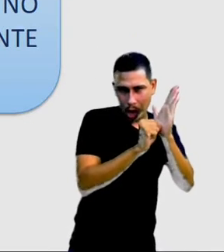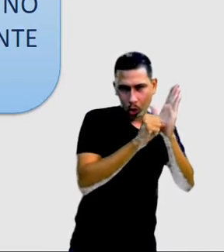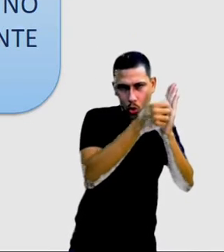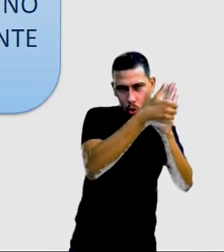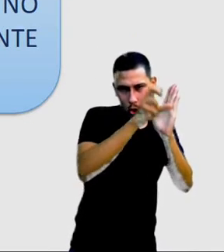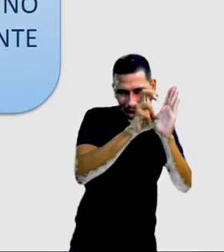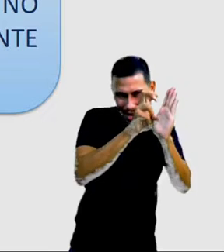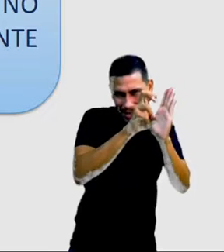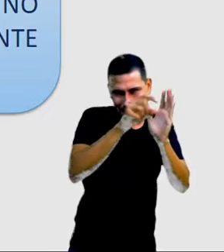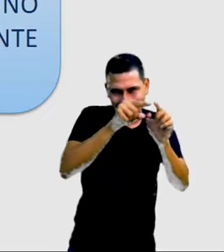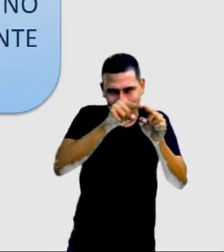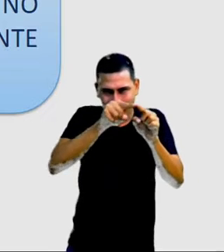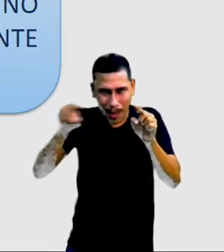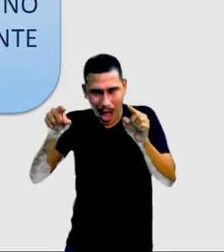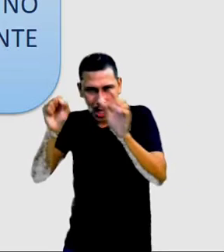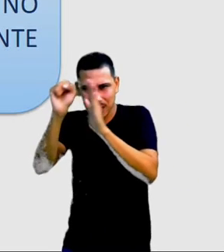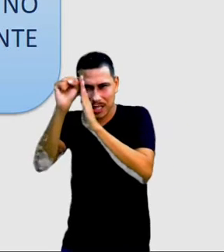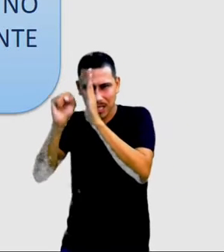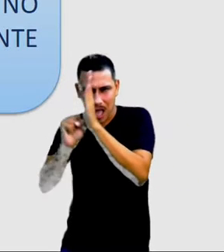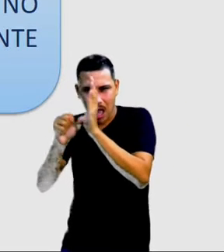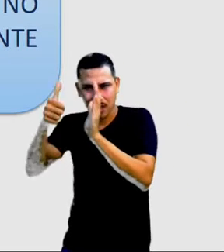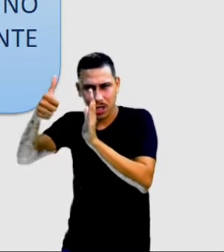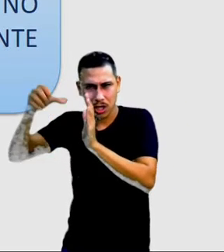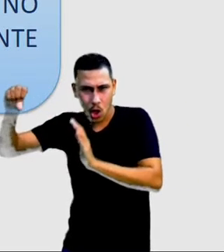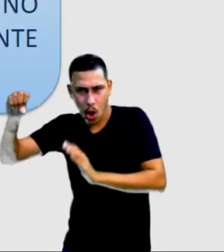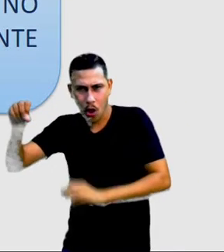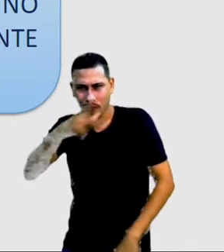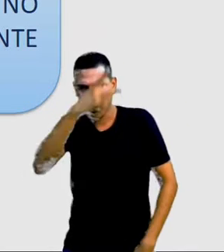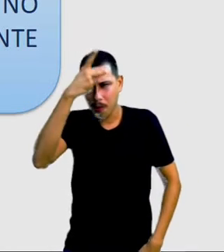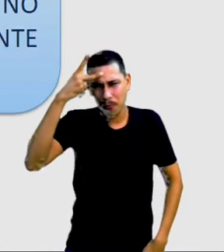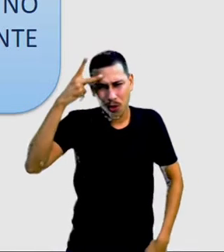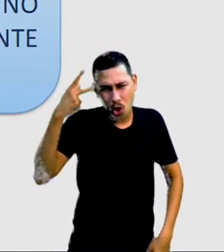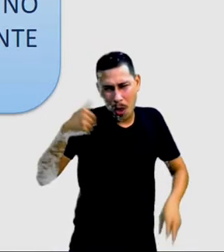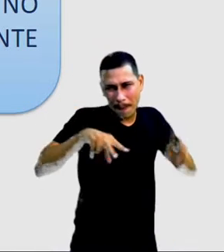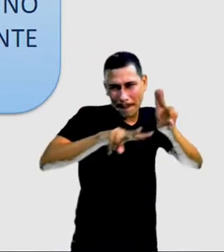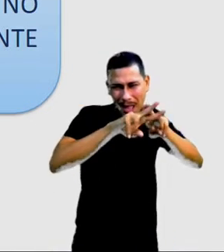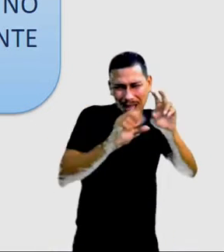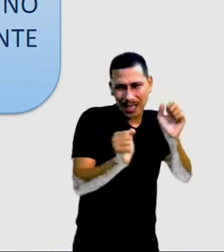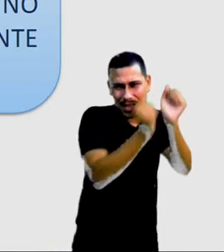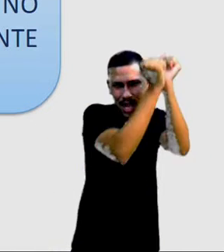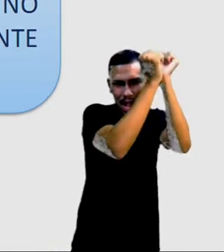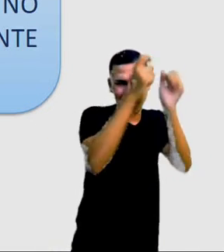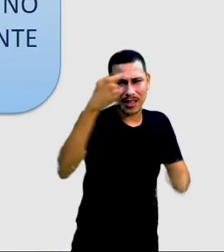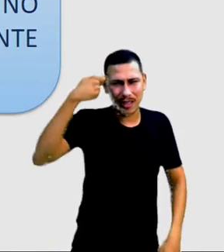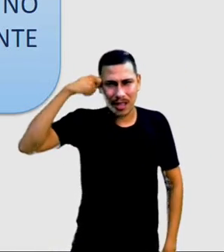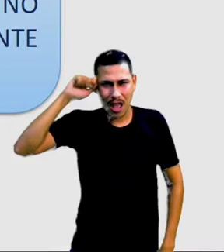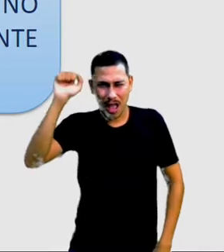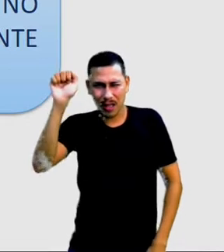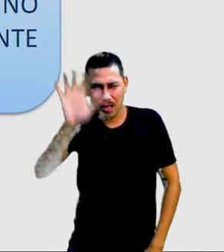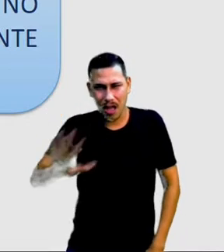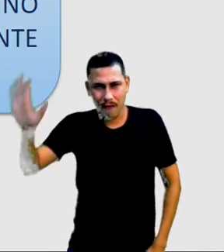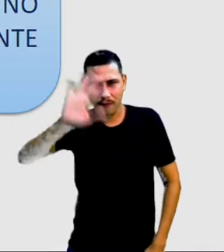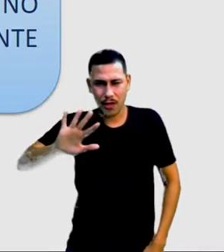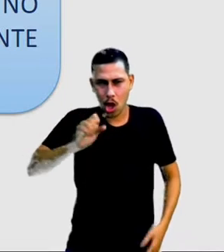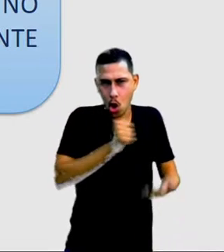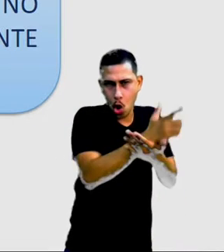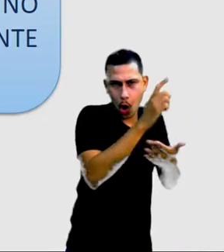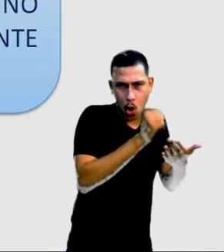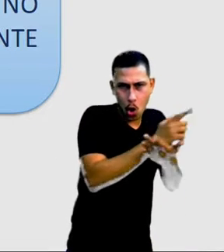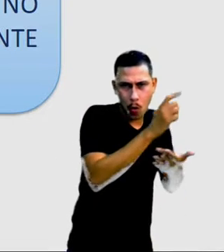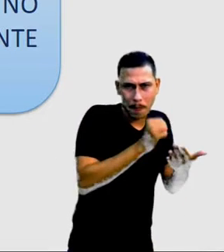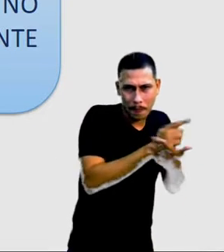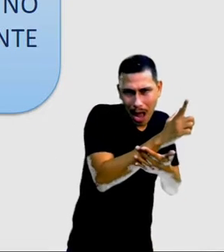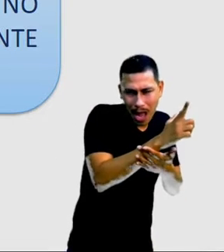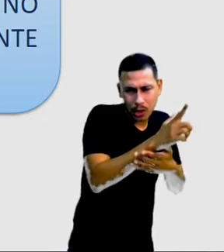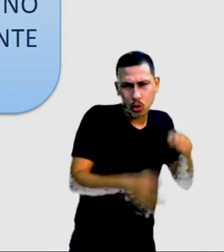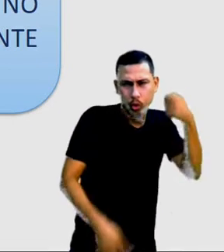e XIX. Os prisioneiros africanos eram comprados nas regiões litorâneas da África